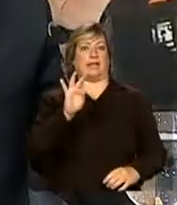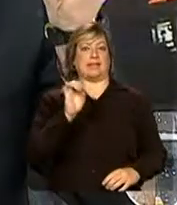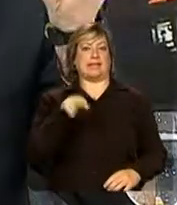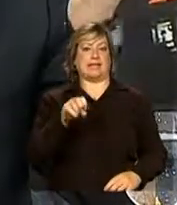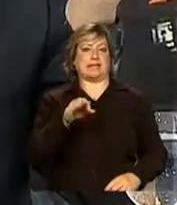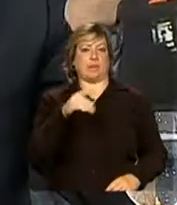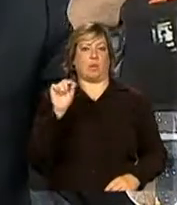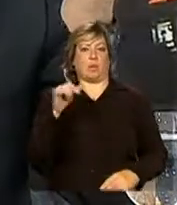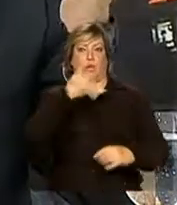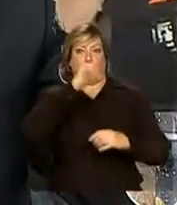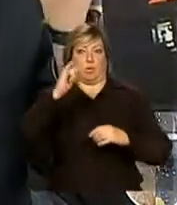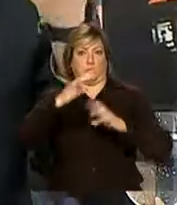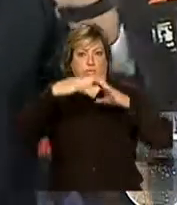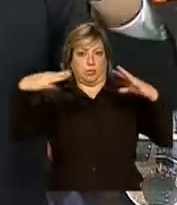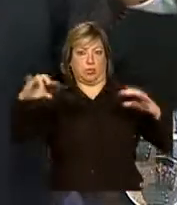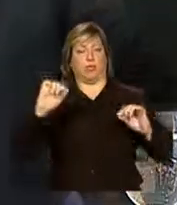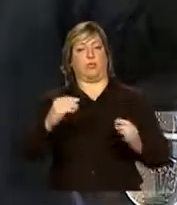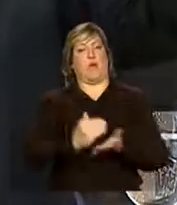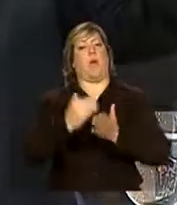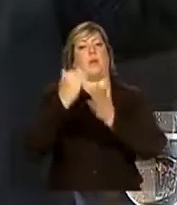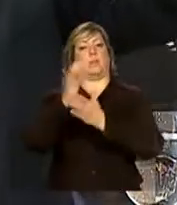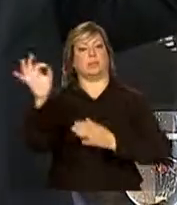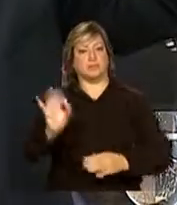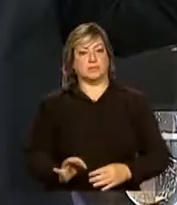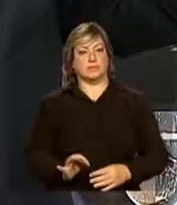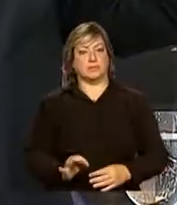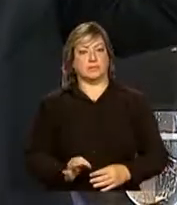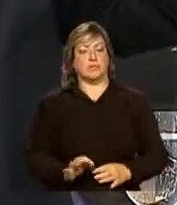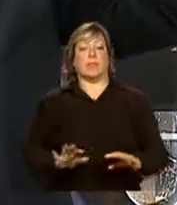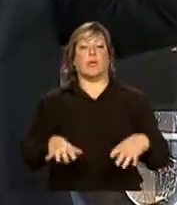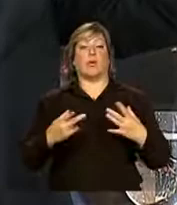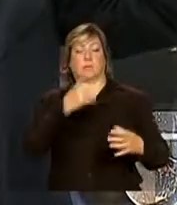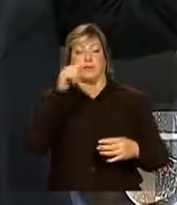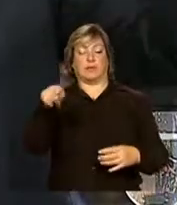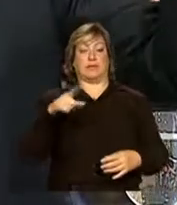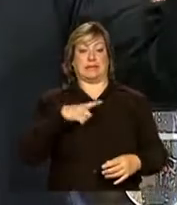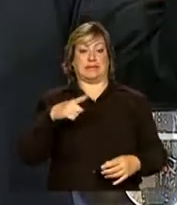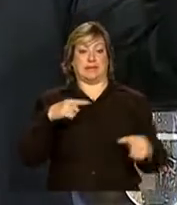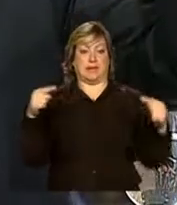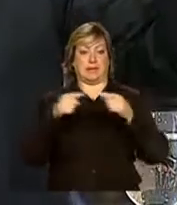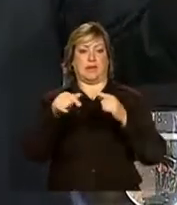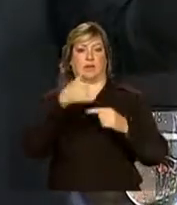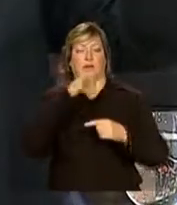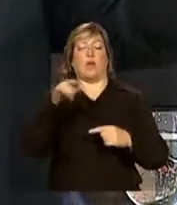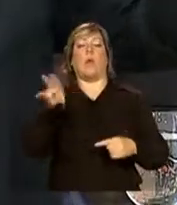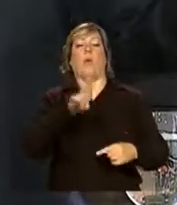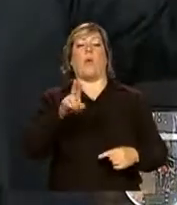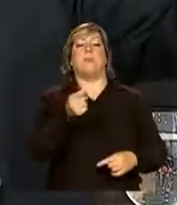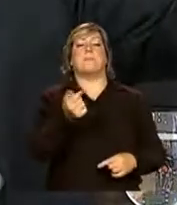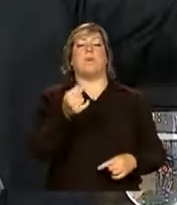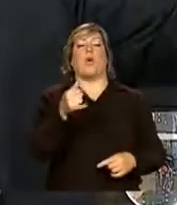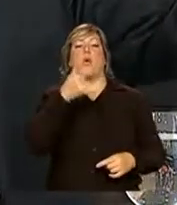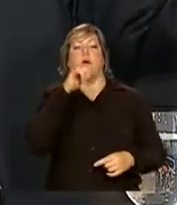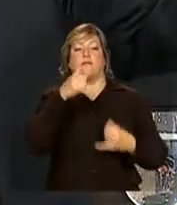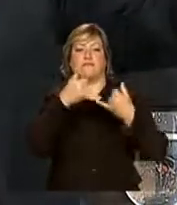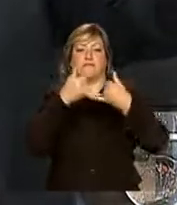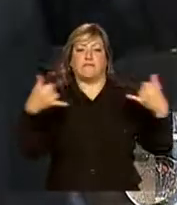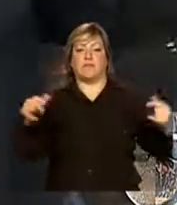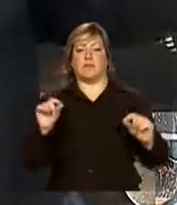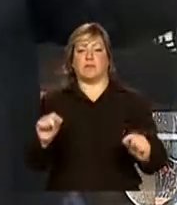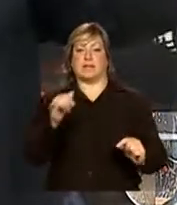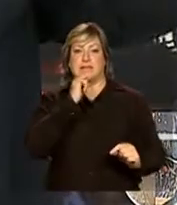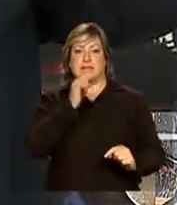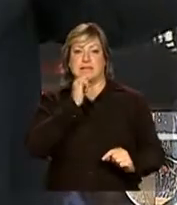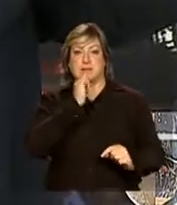o efeito do custo da energia, ou seja, quando o consumidor está ligado em uma tensão muito elevada, ele usa pouco fio, que a gente chama, ou seja, só uma rede